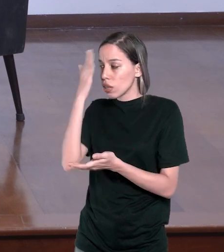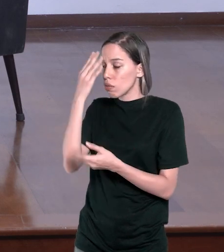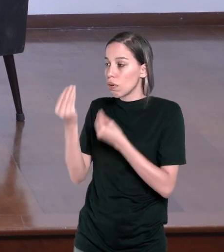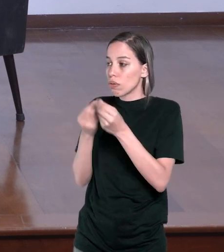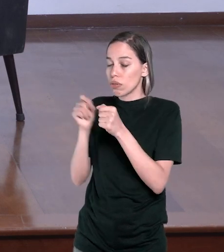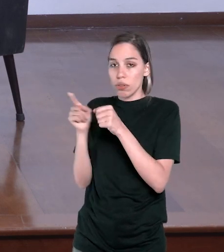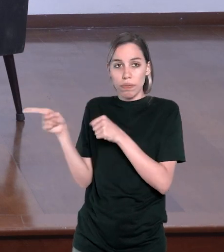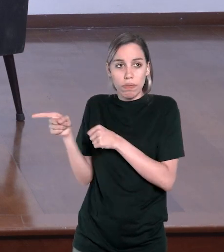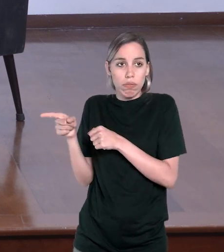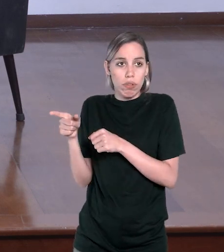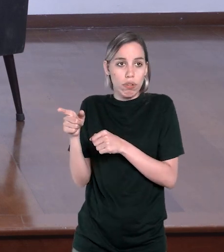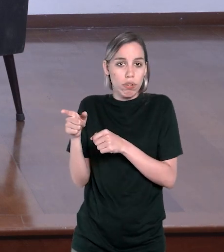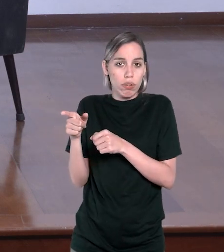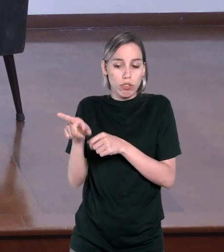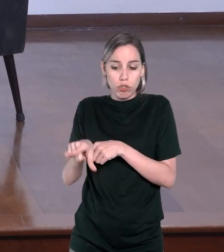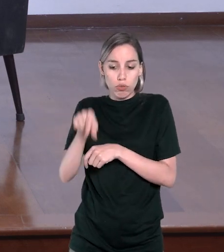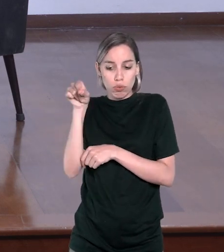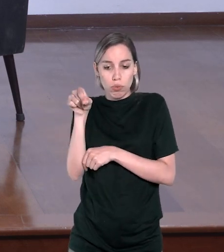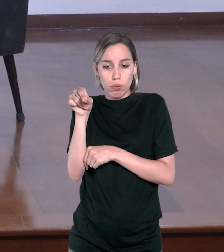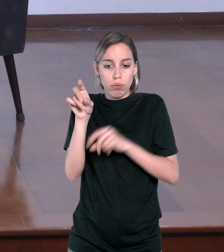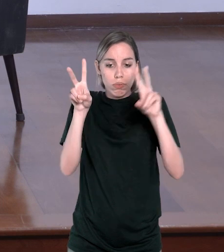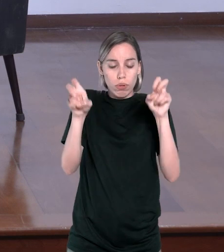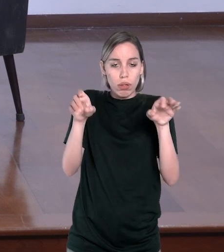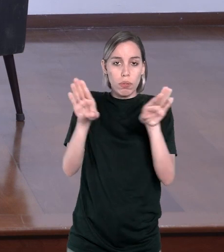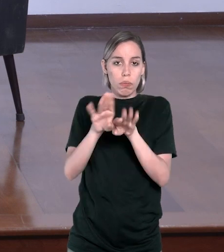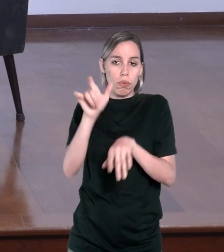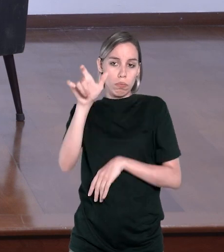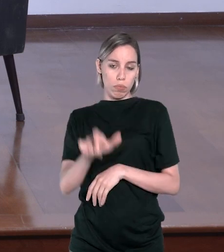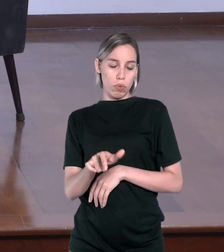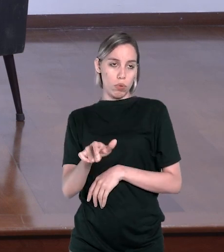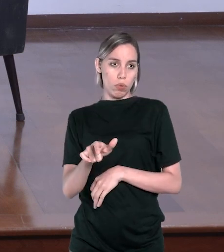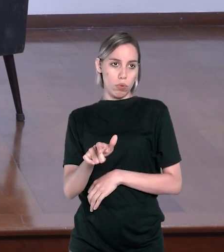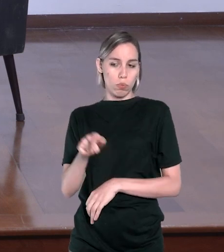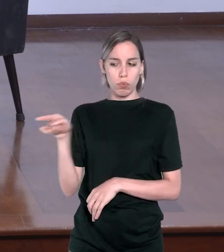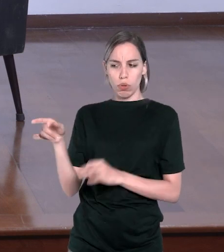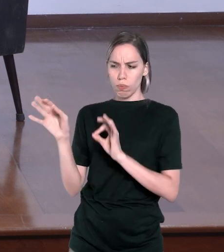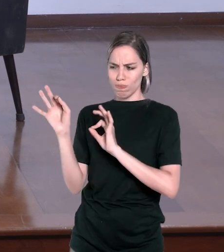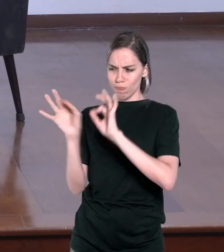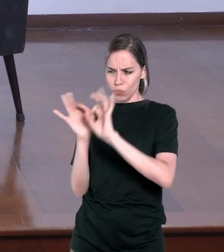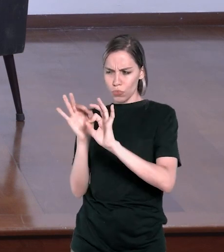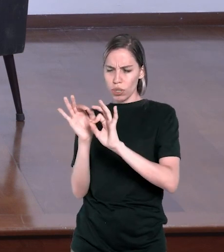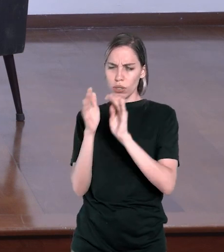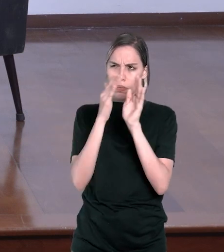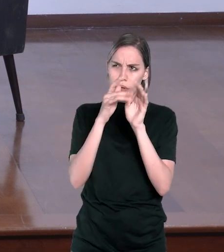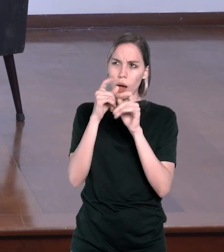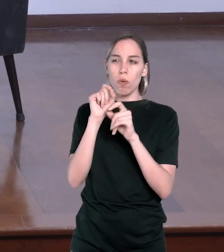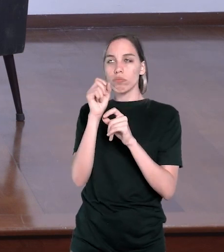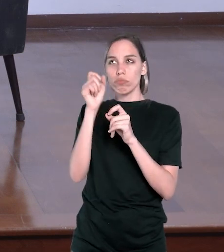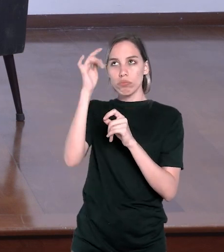eleição. Eleição de assuntos, temas e personagens. Tem ali algum plano ou vai na